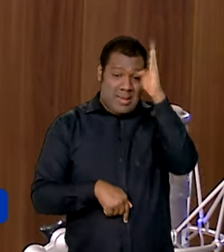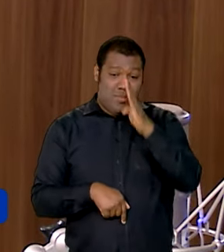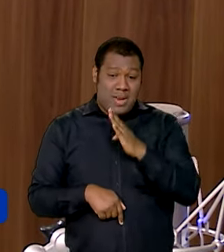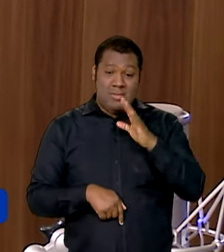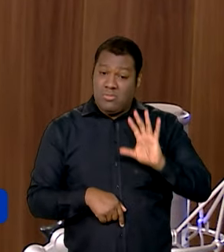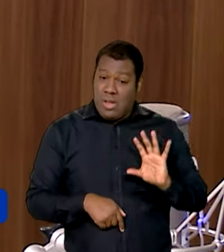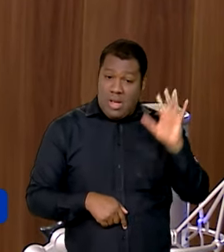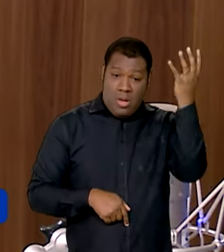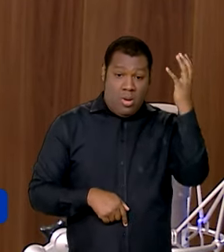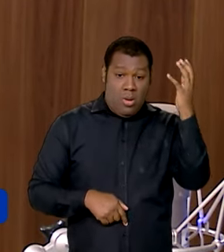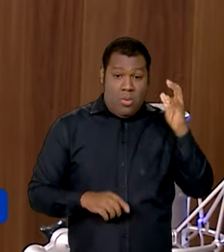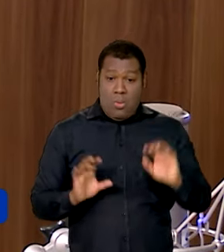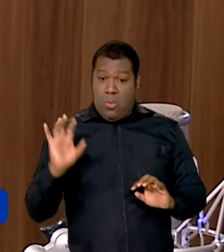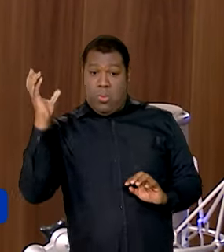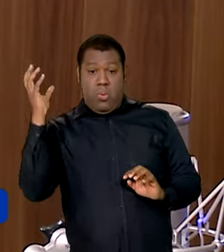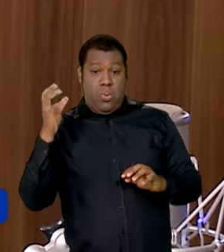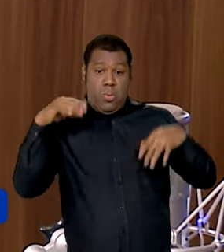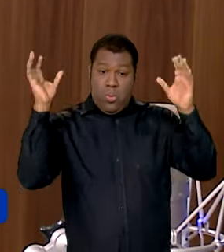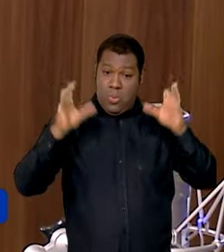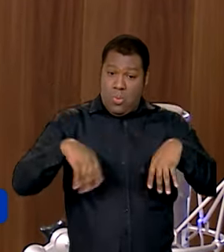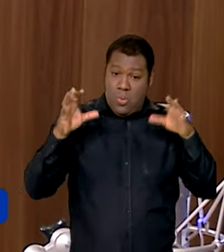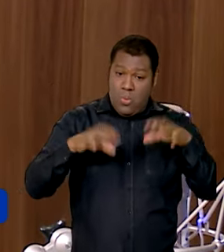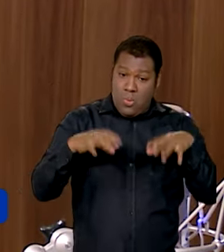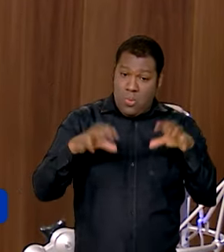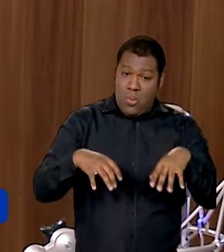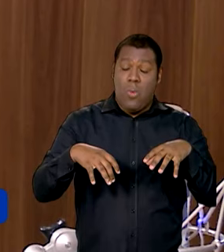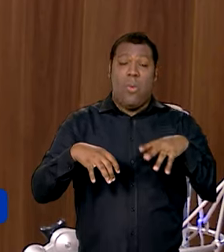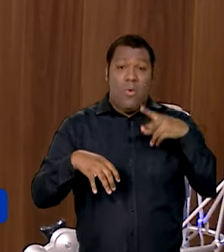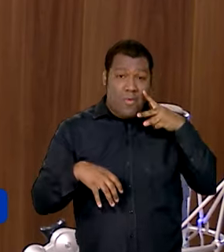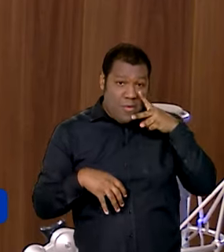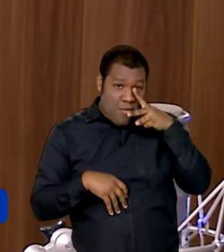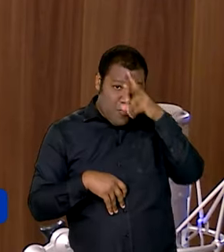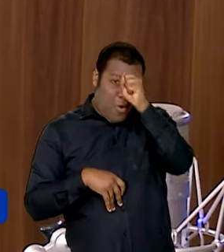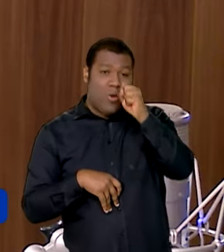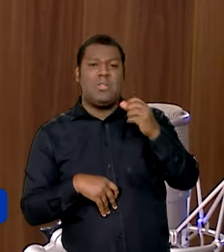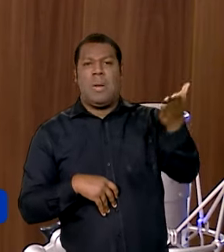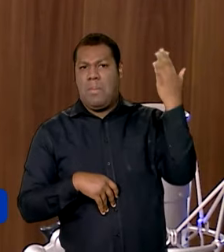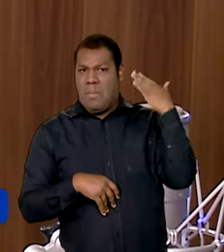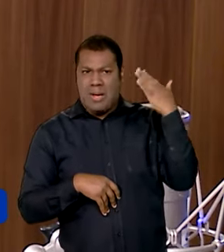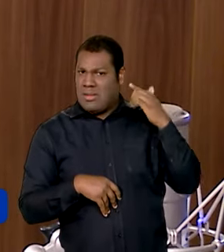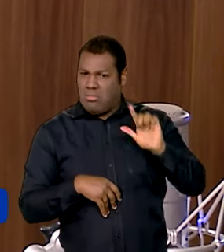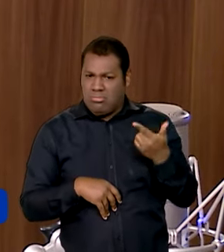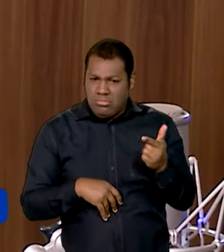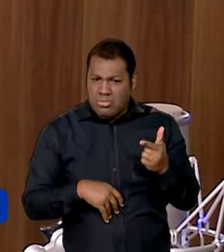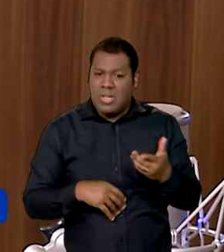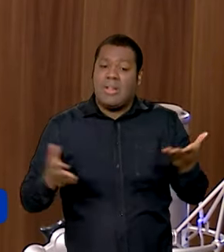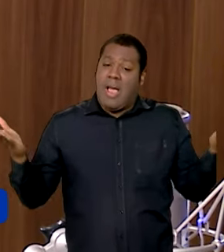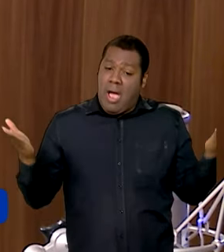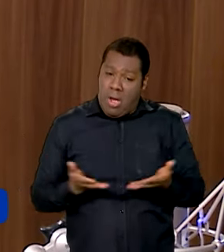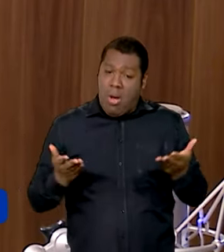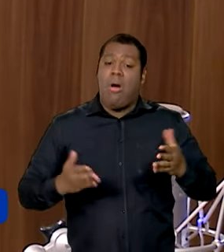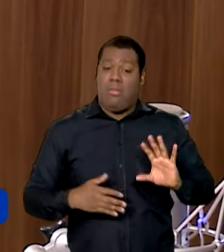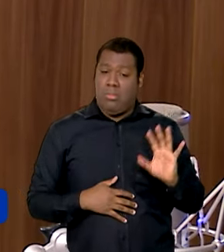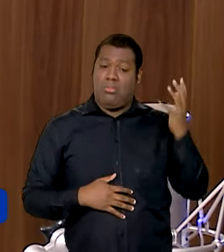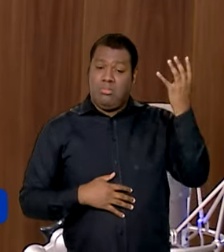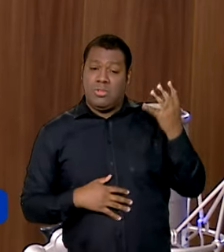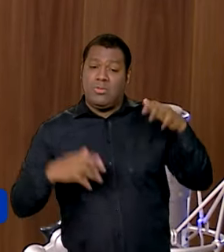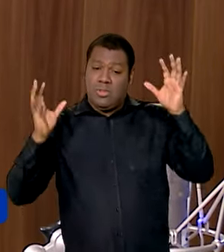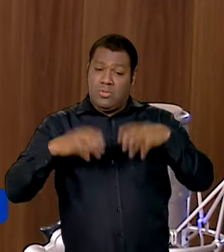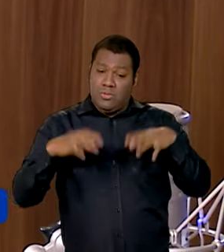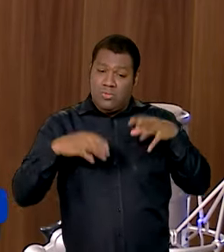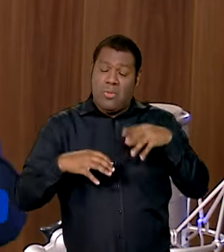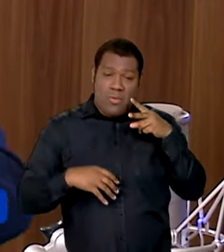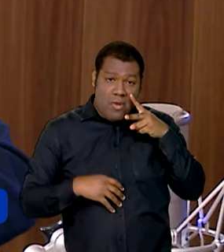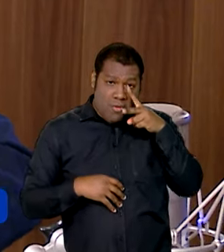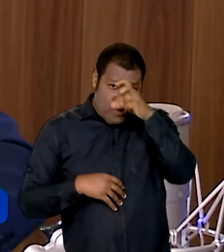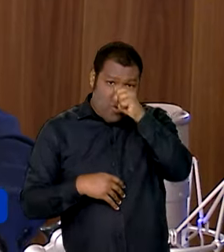extremos E aí isso também já começa a Gerar uma nova cultura onde a gente organizando um bom sistema de alerta tendo um bom plano